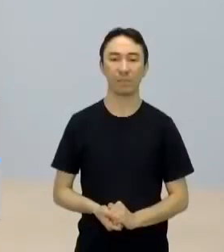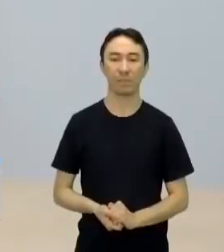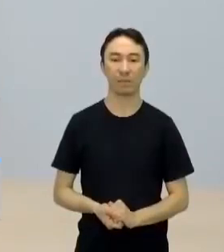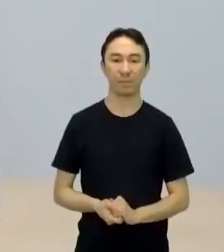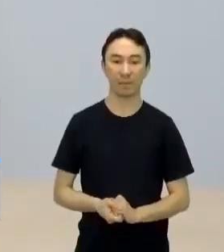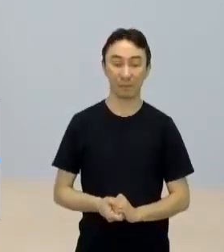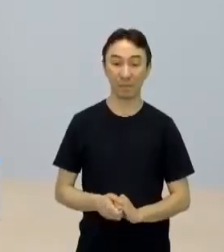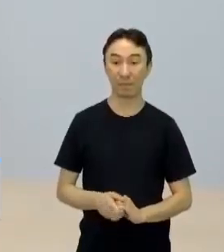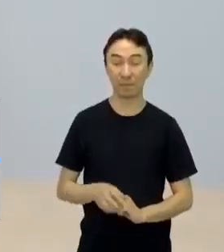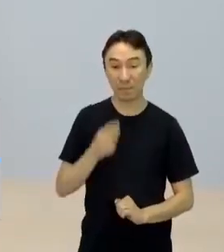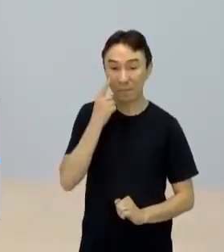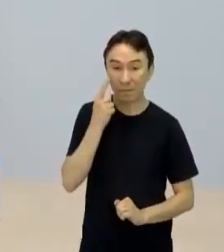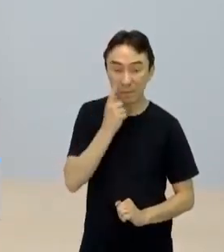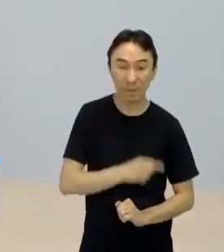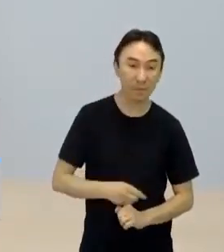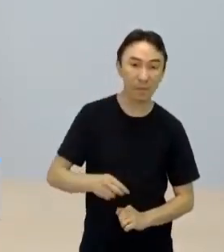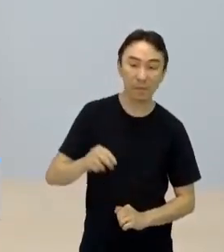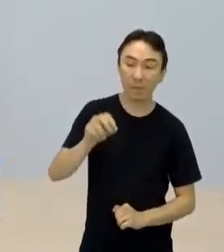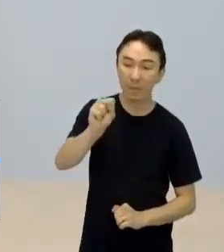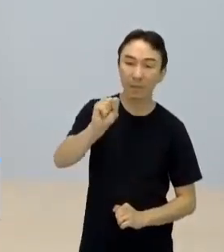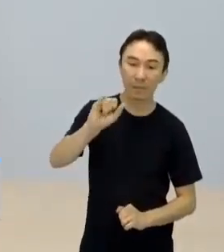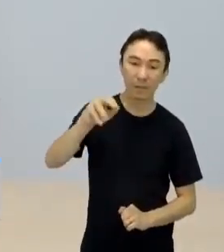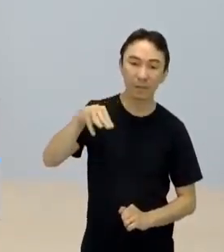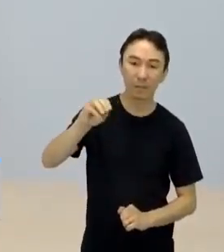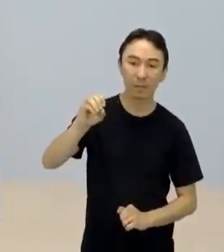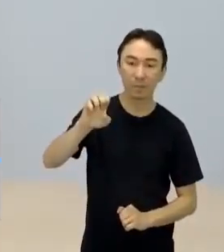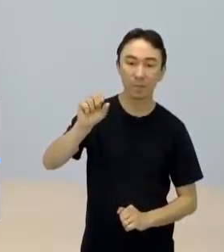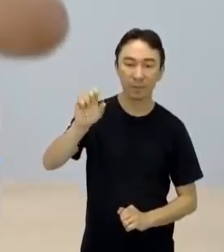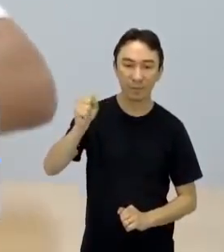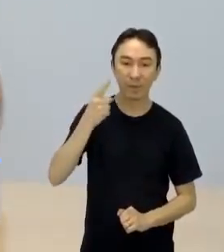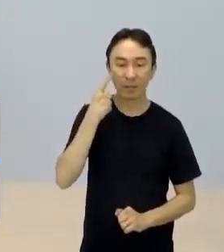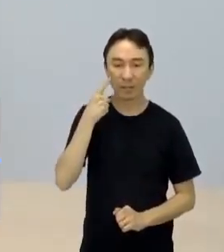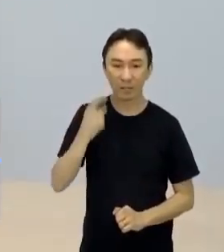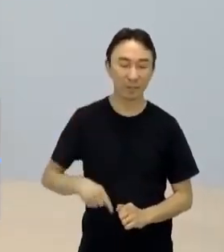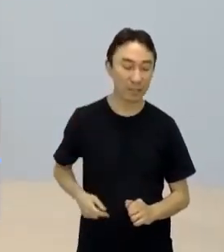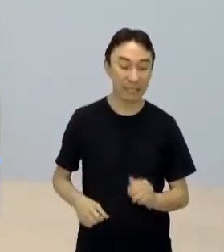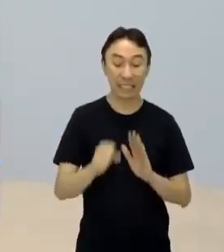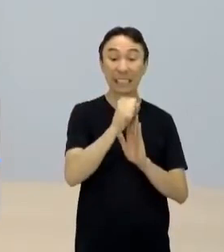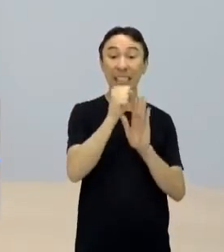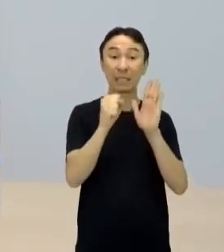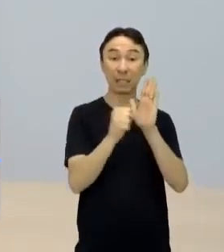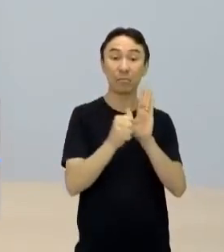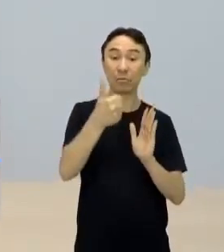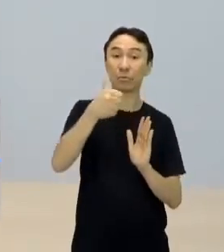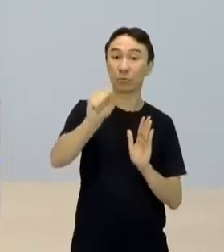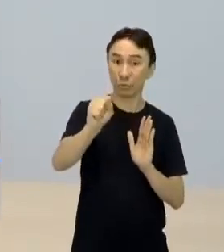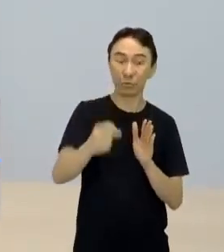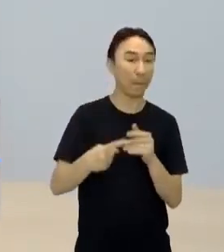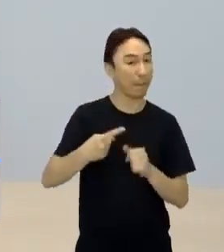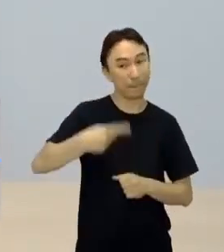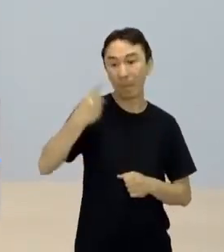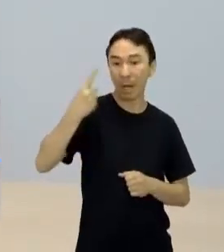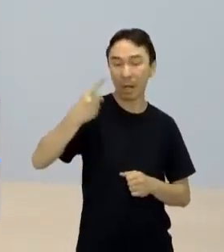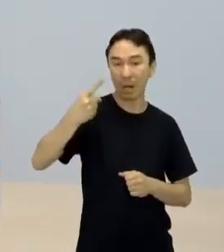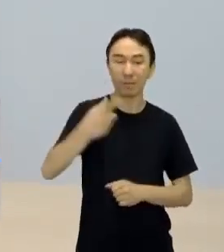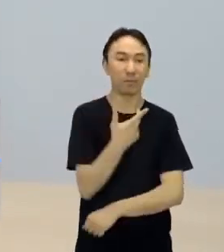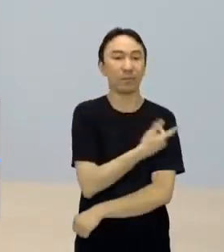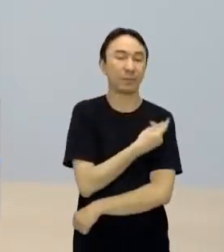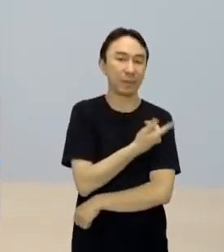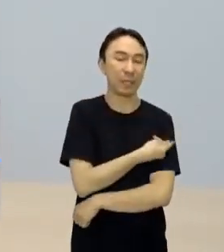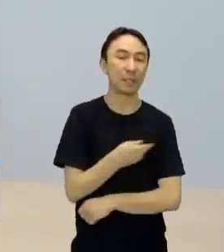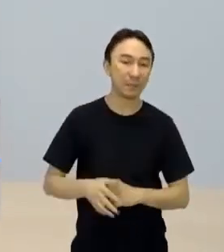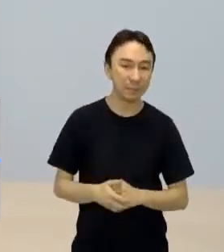Aí, Joel, Juan Simões respondeu aqui que a primeira vacina surgiu no século XVIII. 18. Aí você vai falar se é isso mesmo ou não.